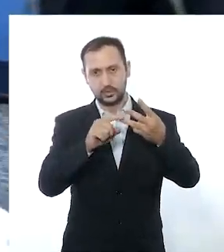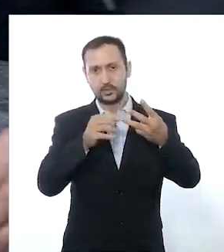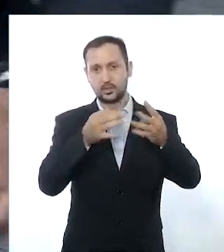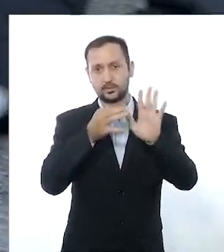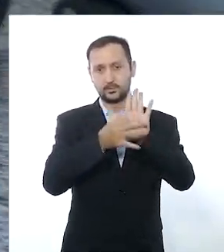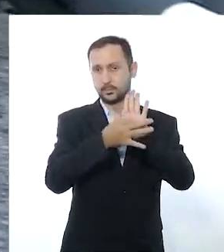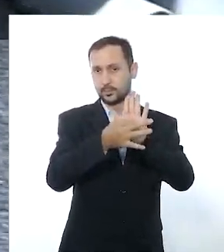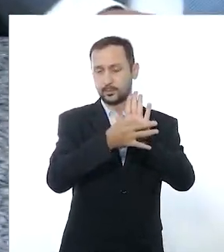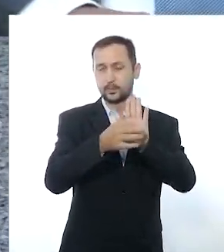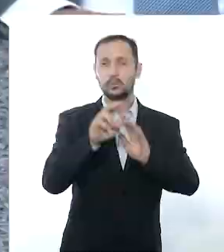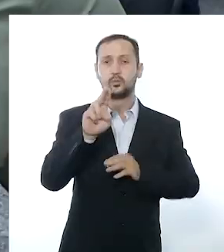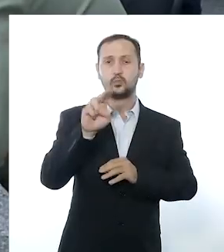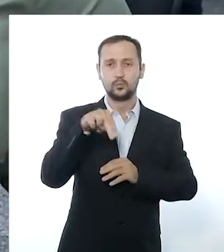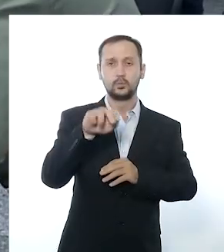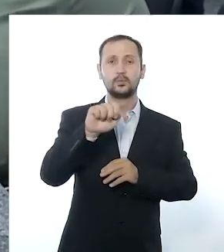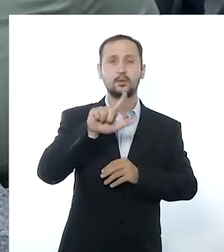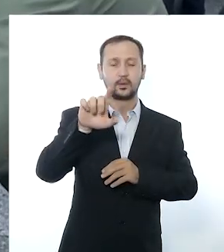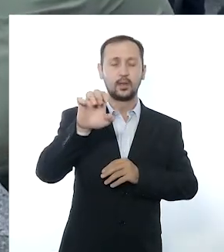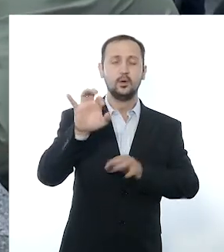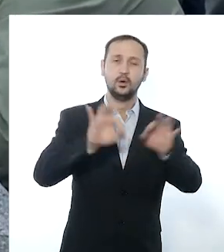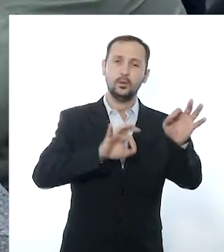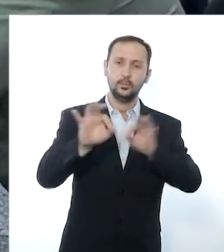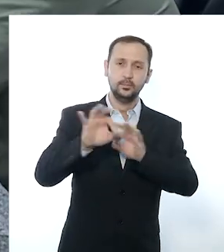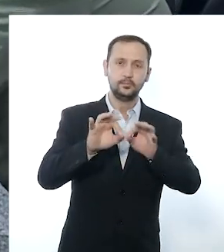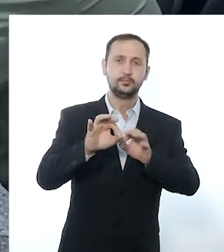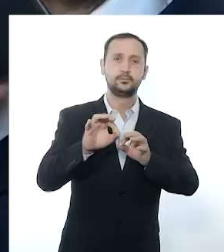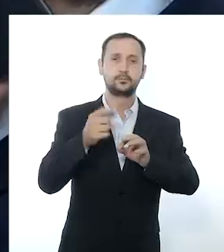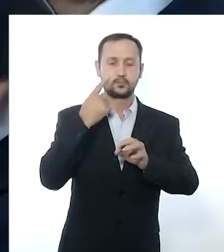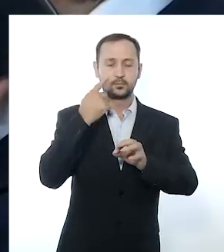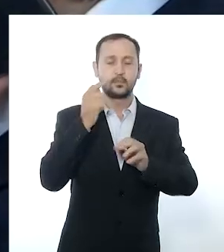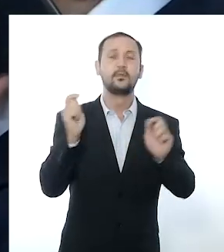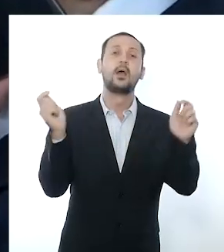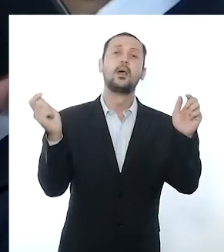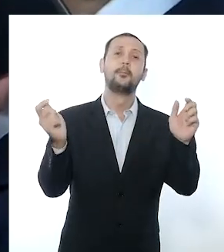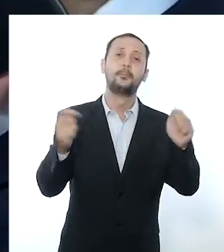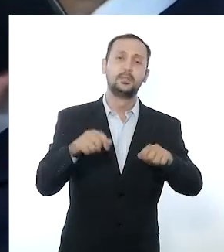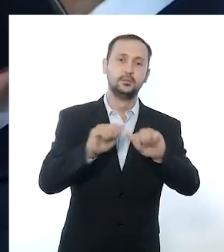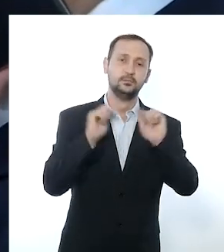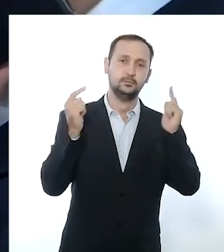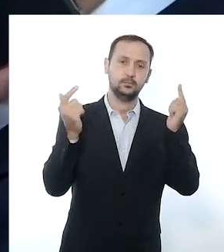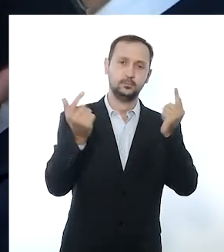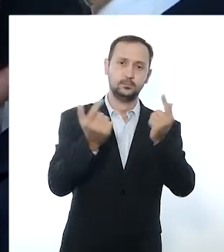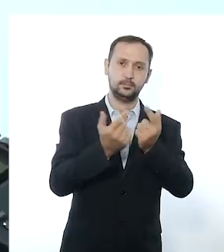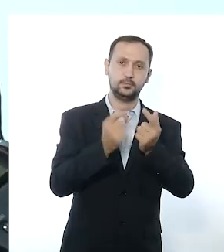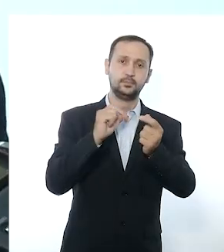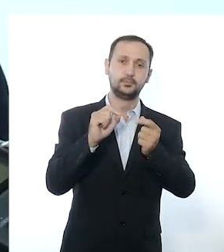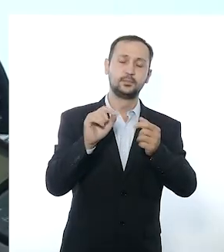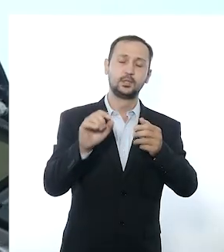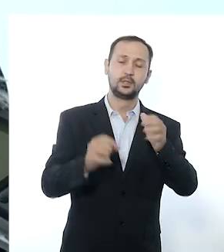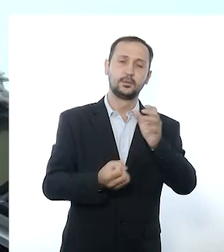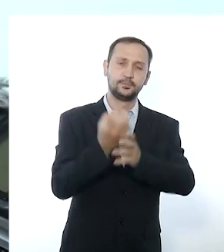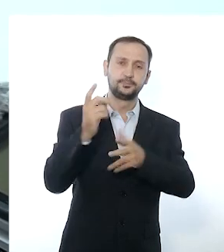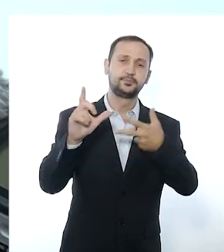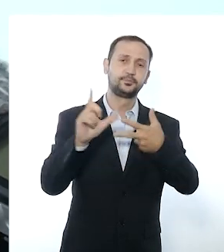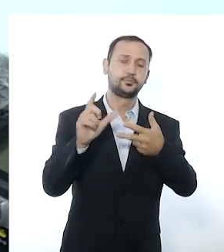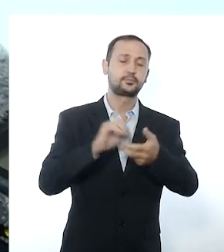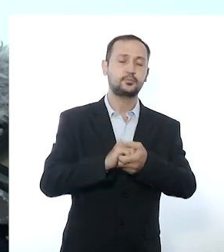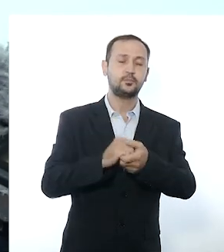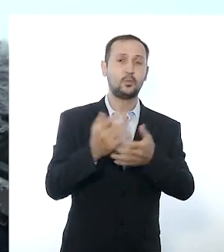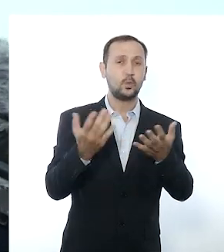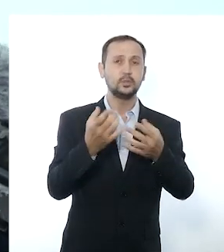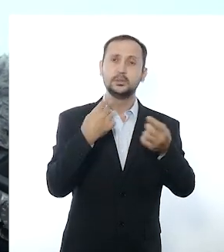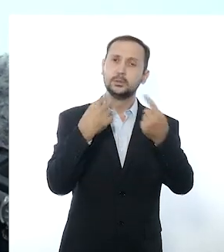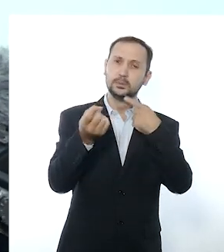UNALE articulou também o aumento da capacidade das assembleias em legislar. Nós temos uma discussão hoje da